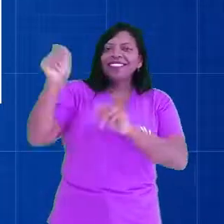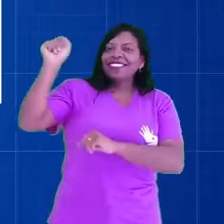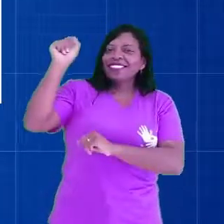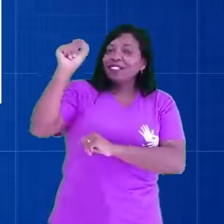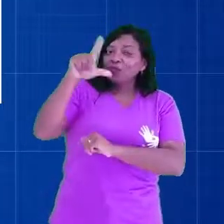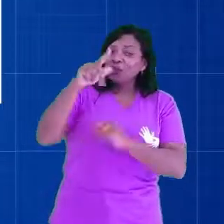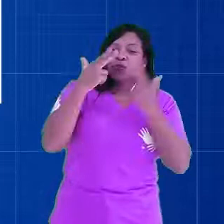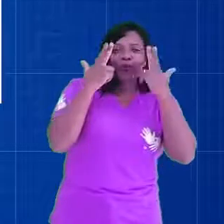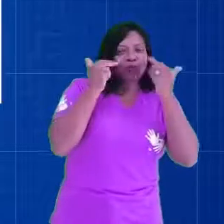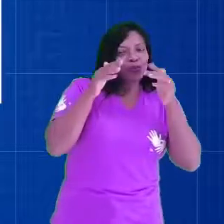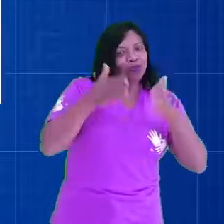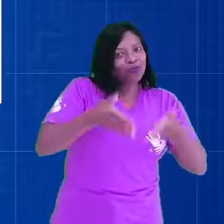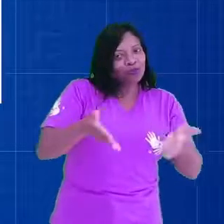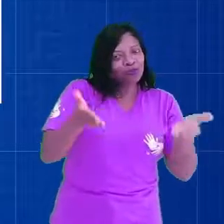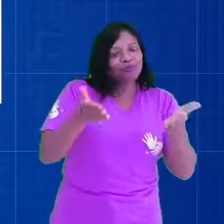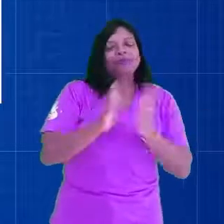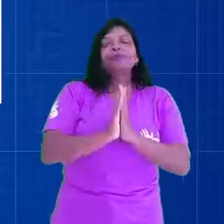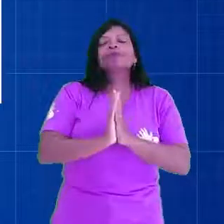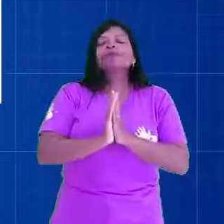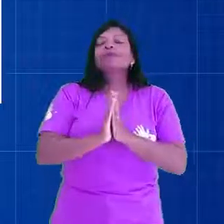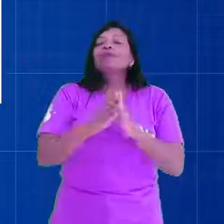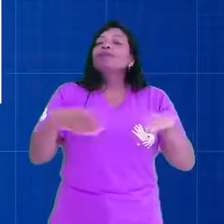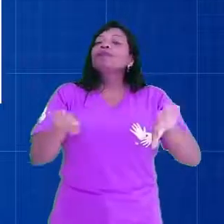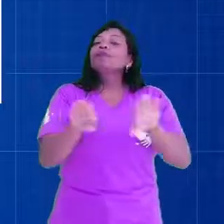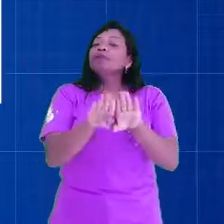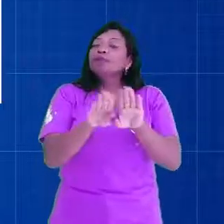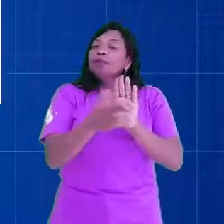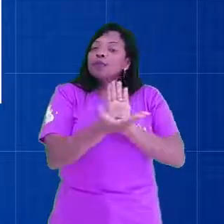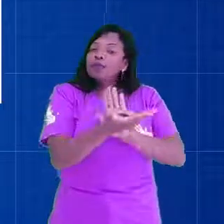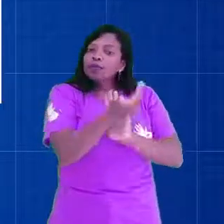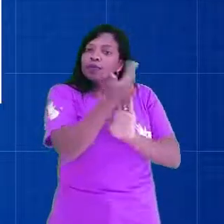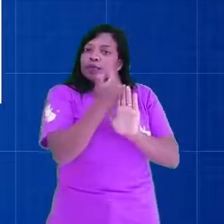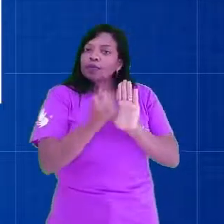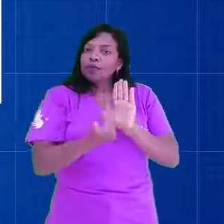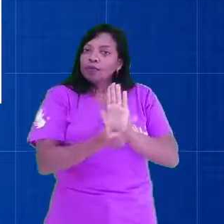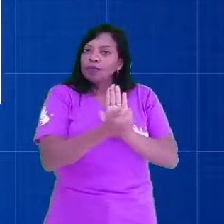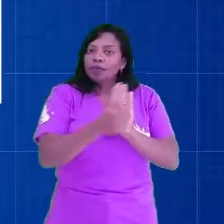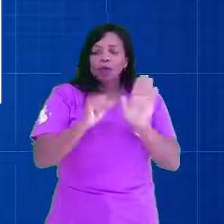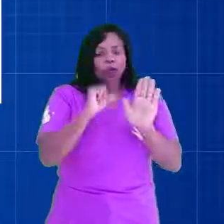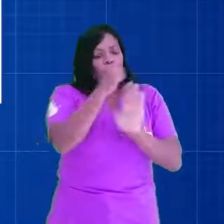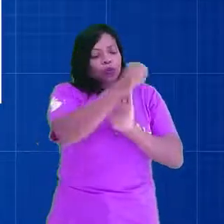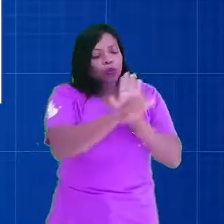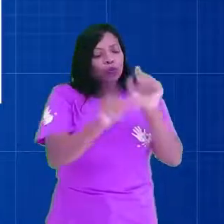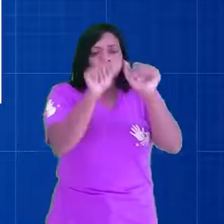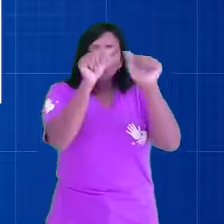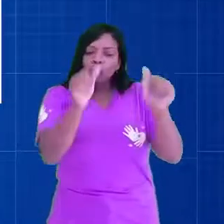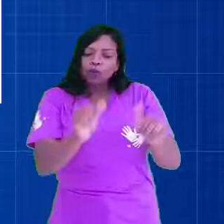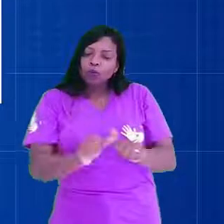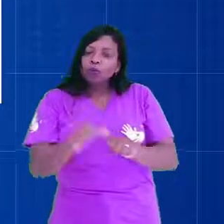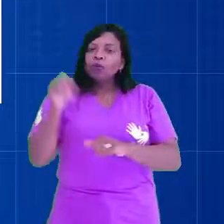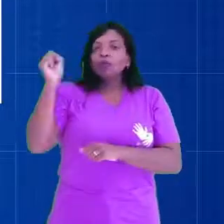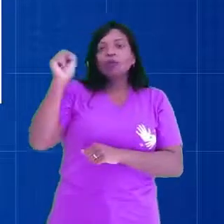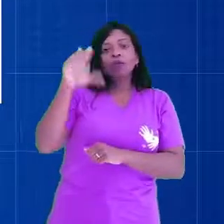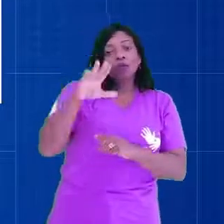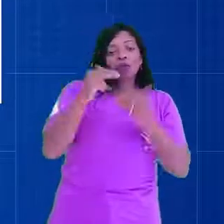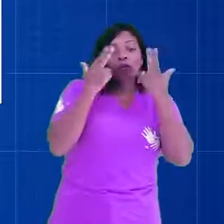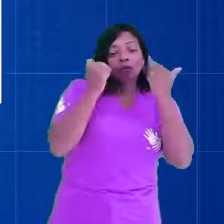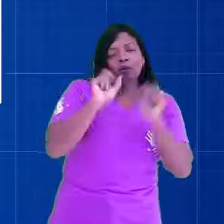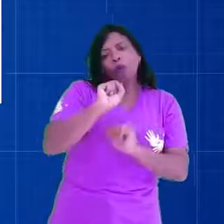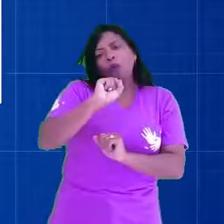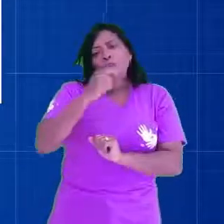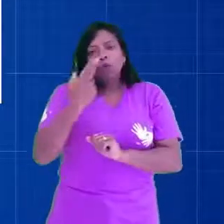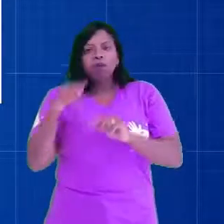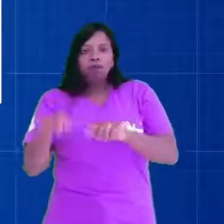e desenhar o contorno das sombras, que é ou com fonte de luz natural ou